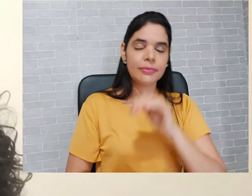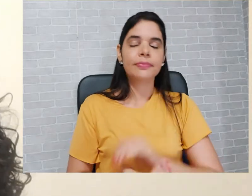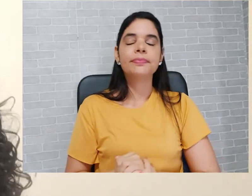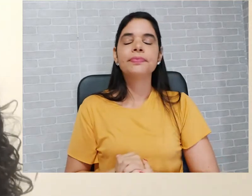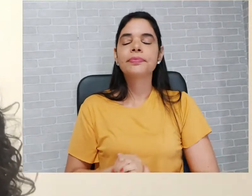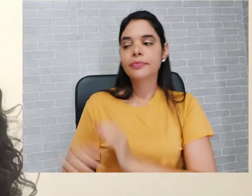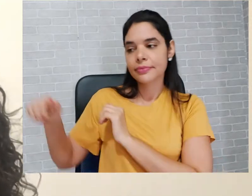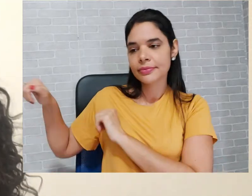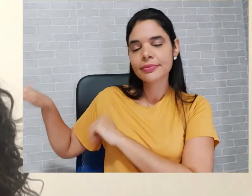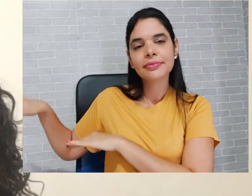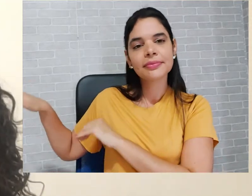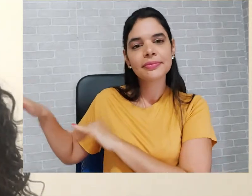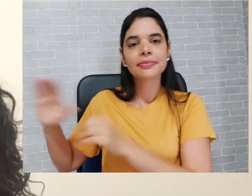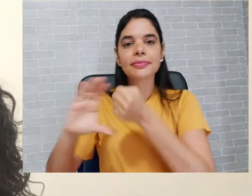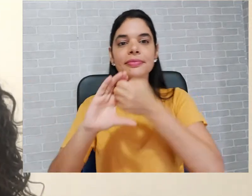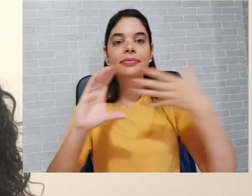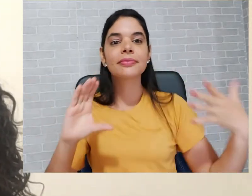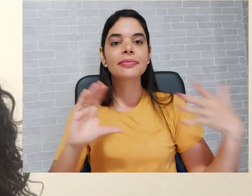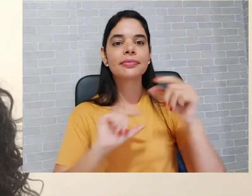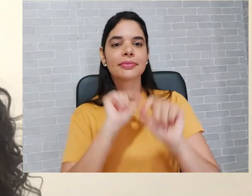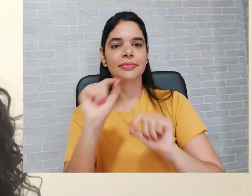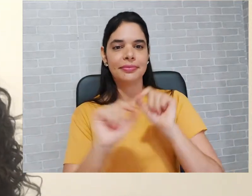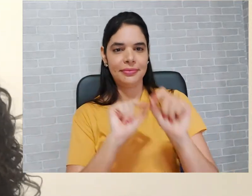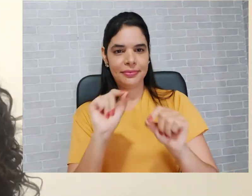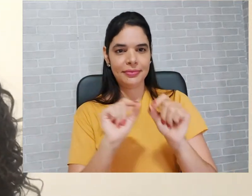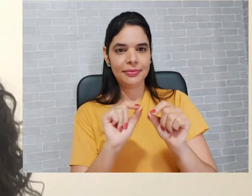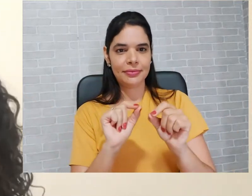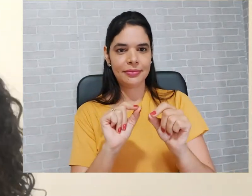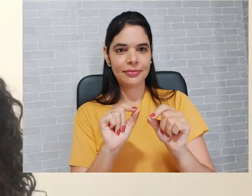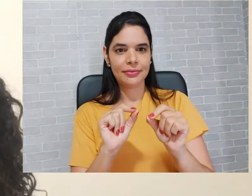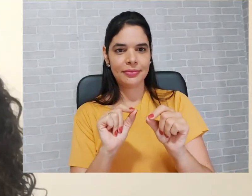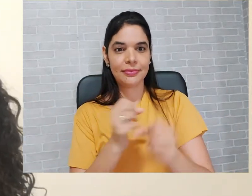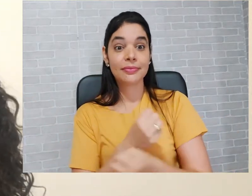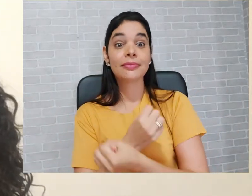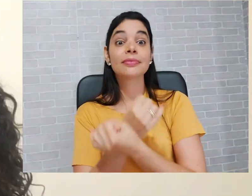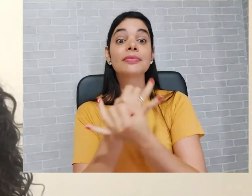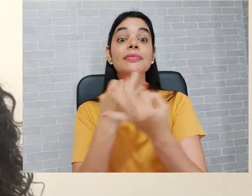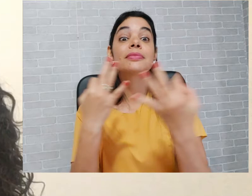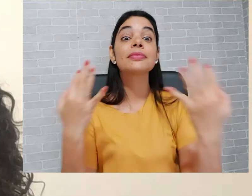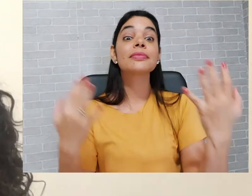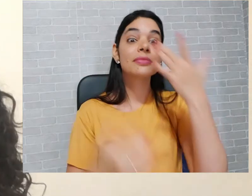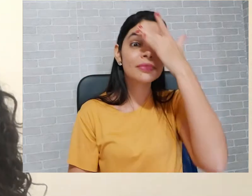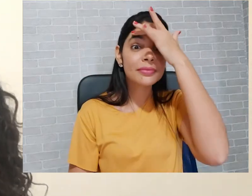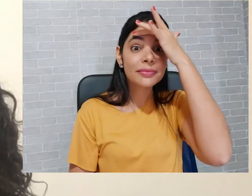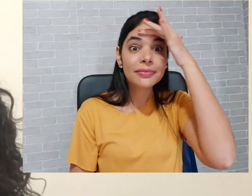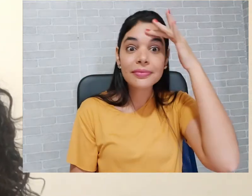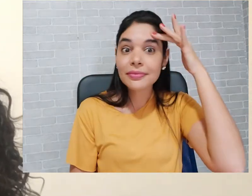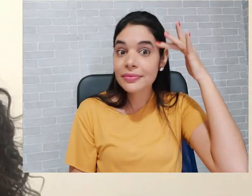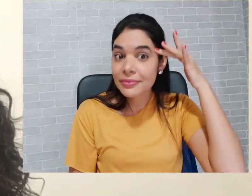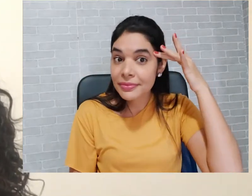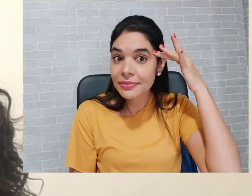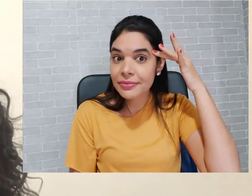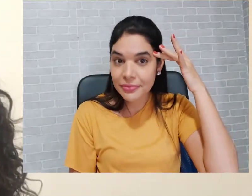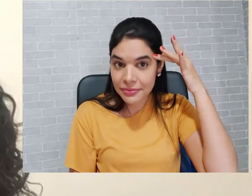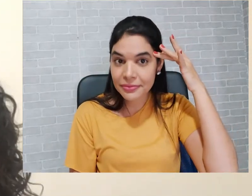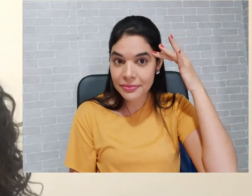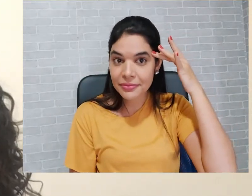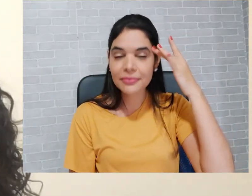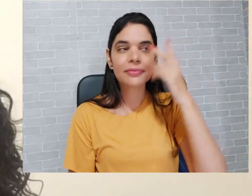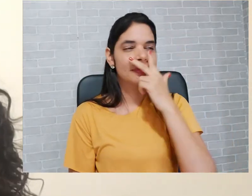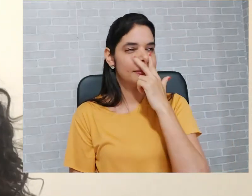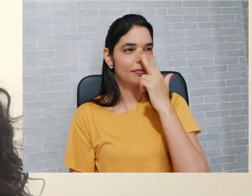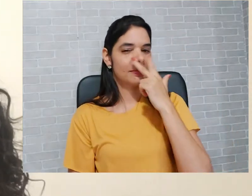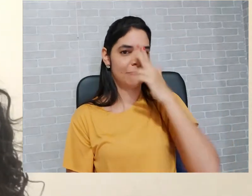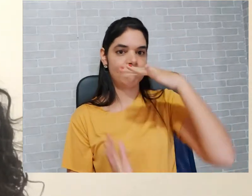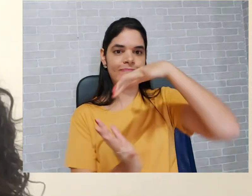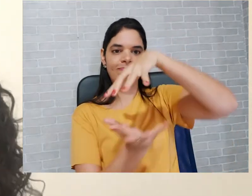das lendas da Guiana Francesa, elas são caracterizadas sobretudo pelo número de personagens sobrenaturais, tirados aí em geral